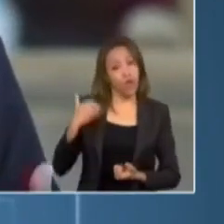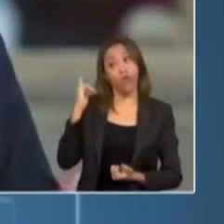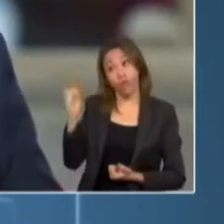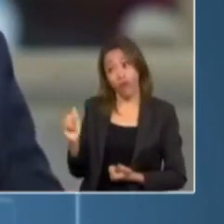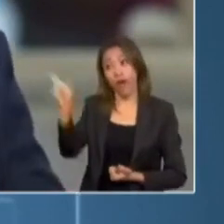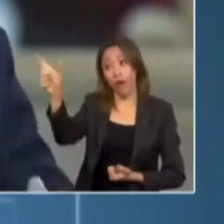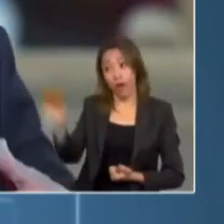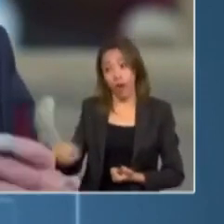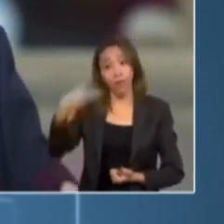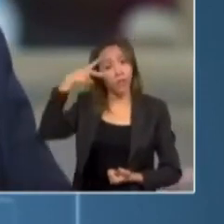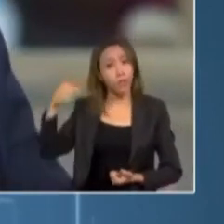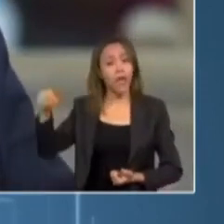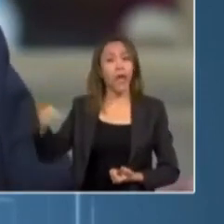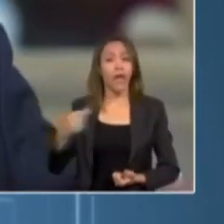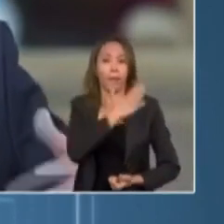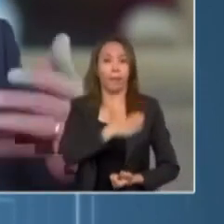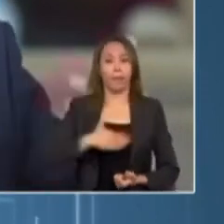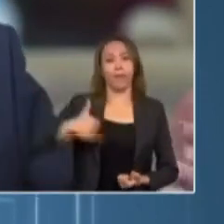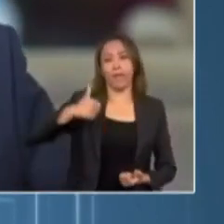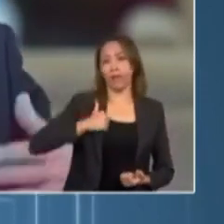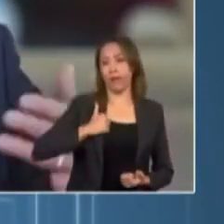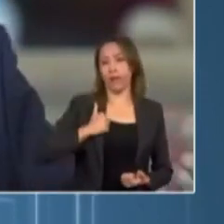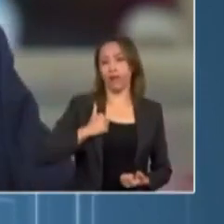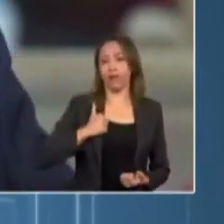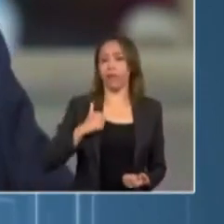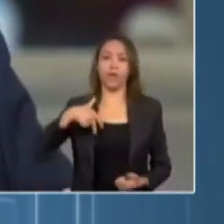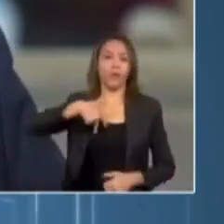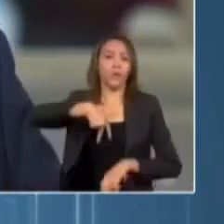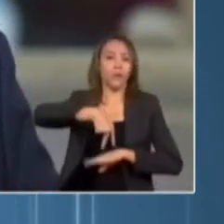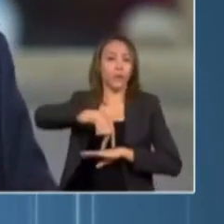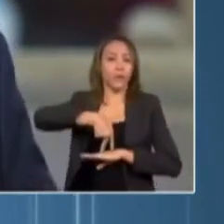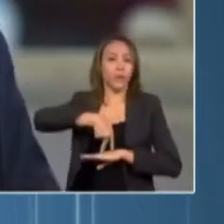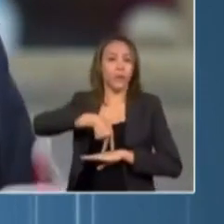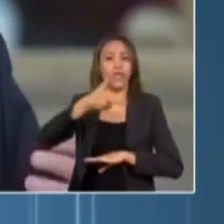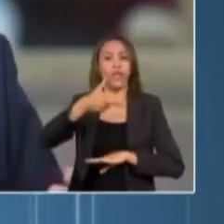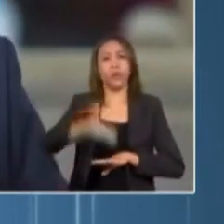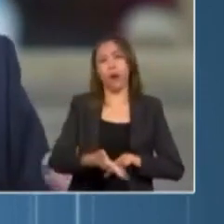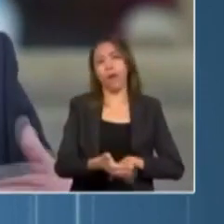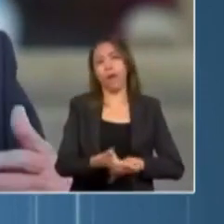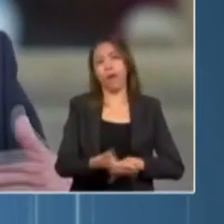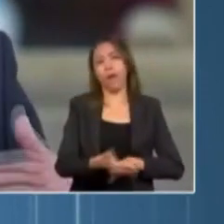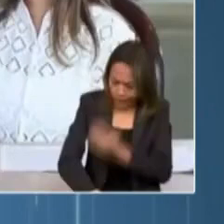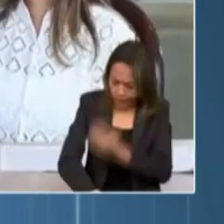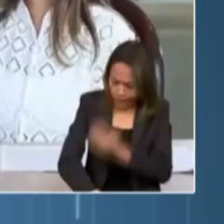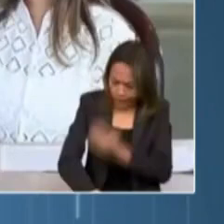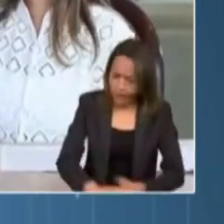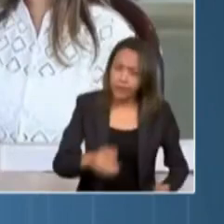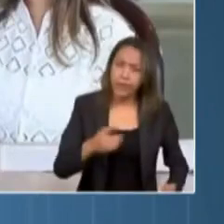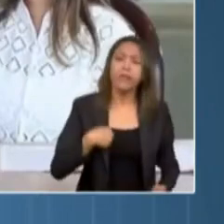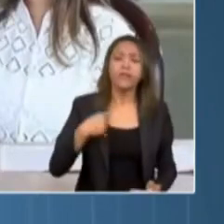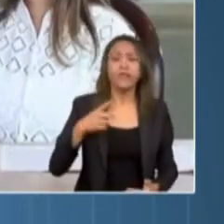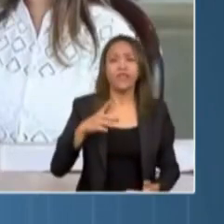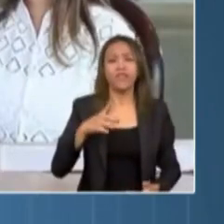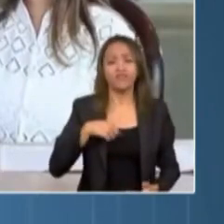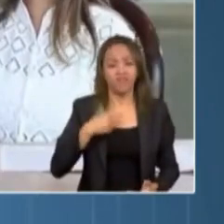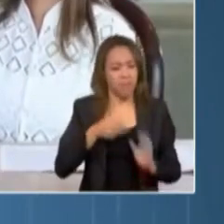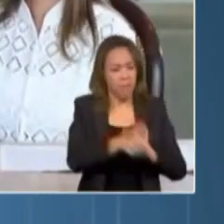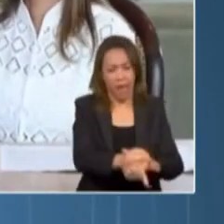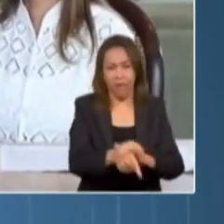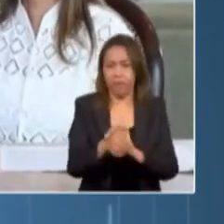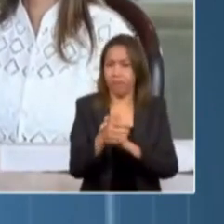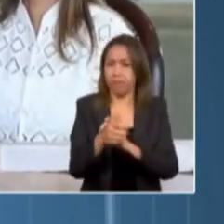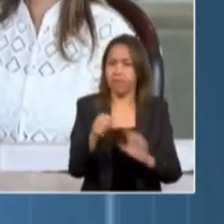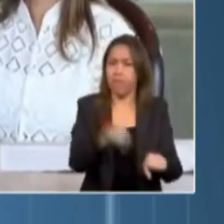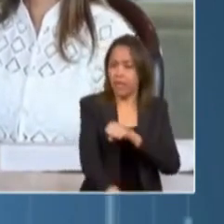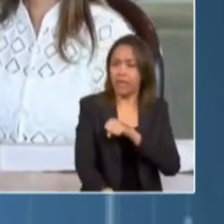Ele usou essa expressão. Mas ele também aproveitou para dizer que a Janja, logo no início do governo, ele já teria